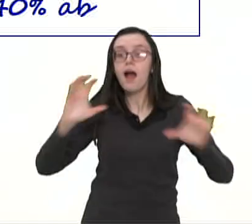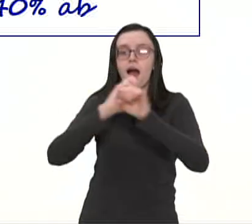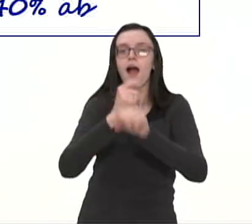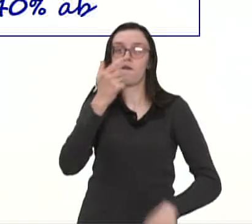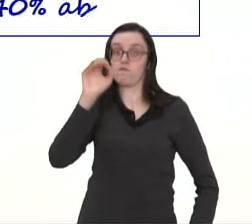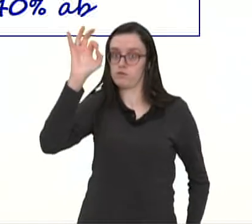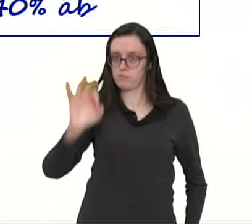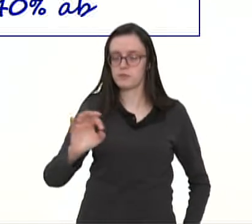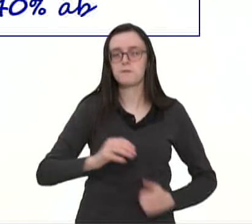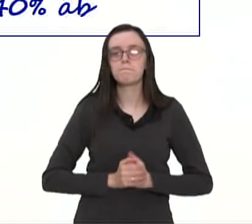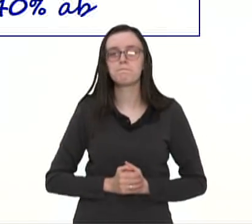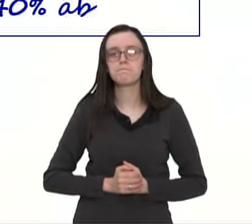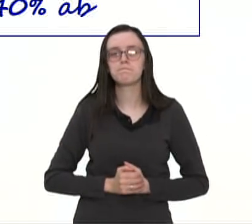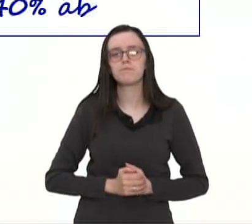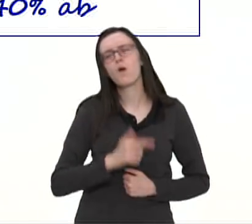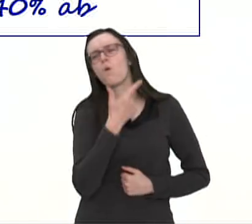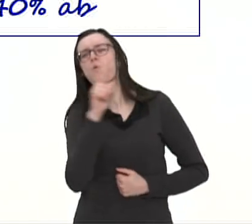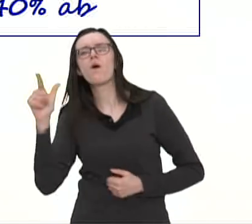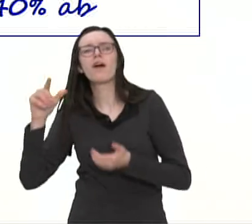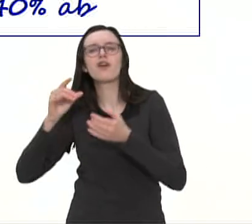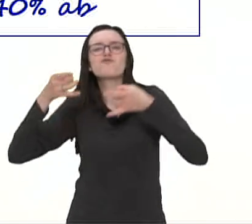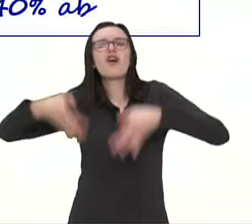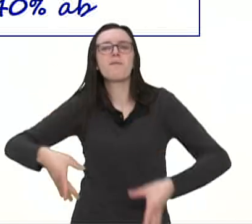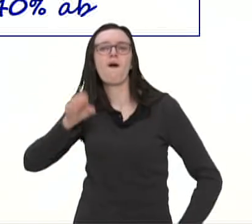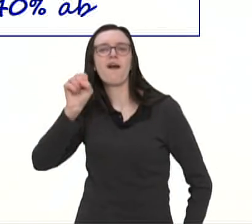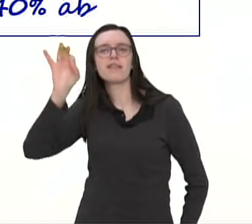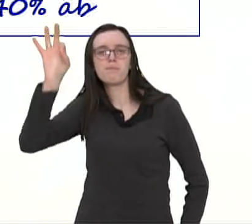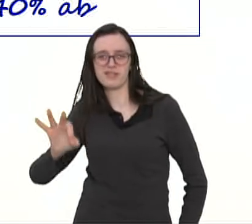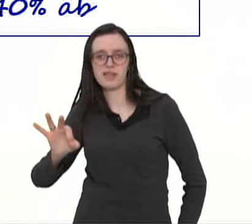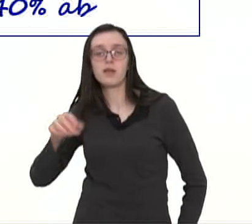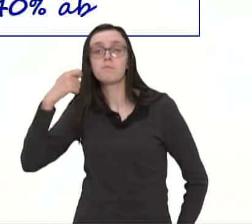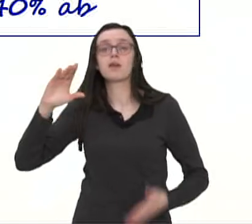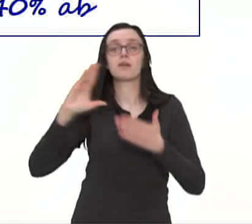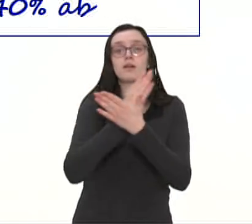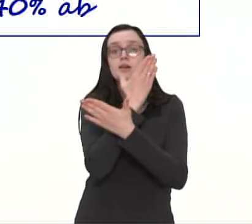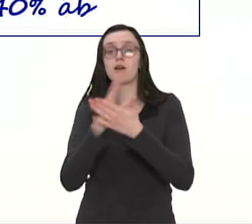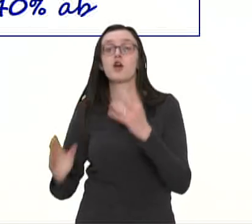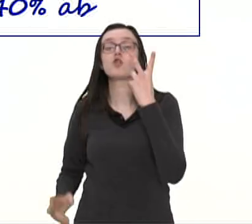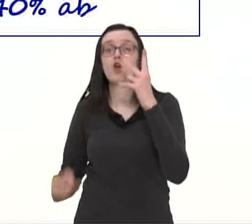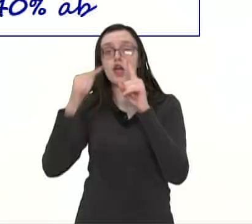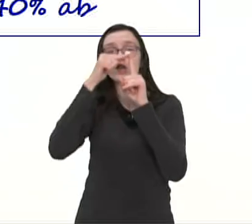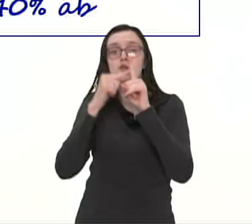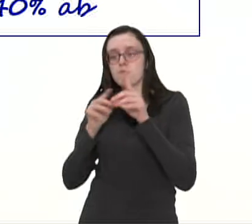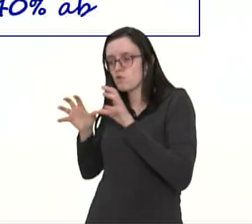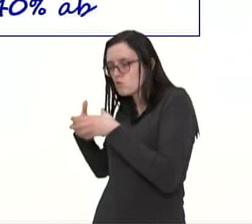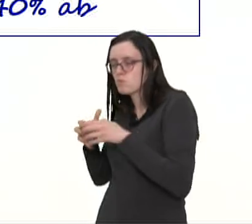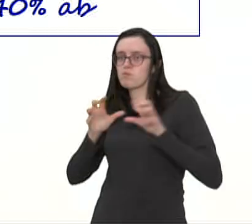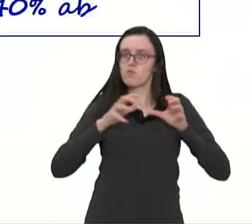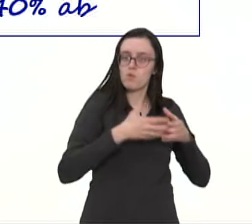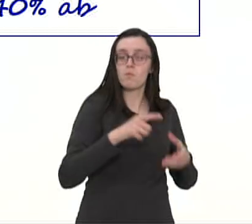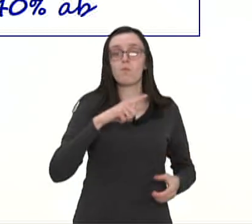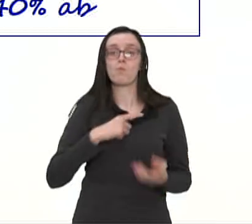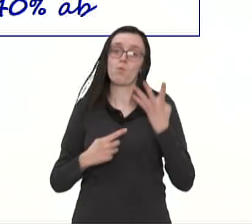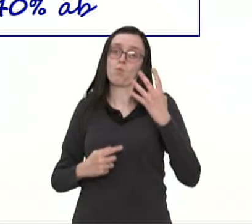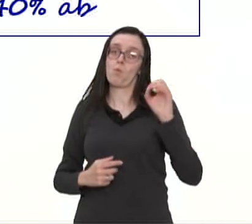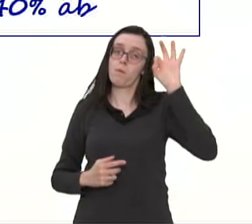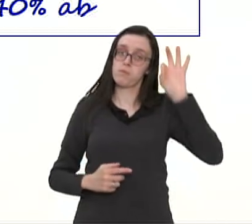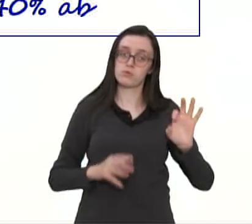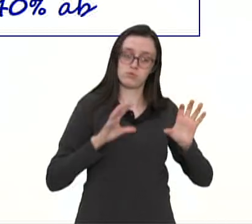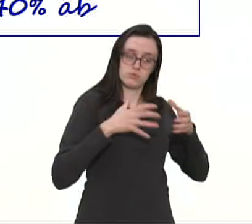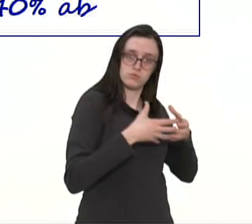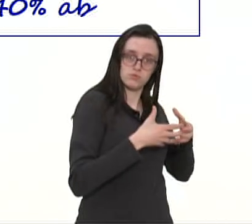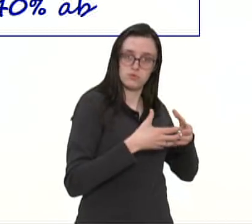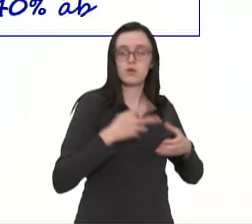20%. Os outros 80% eu tenho que dividir entre os dois tipos de parentais. Então, eu tenho 40% de um